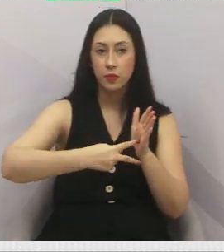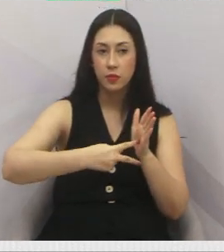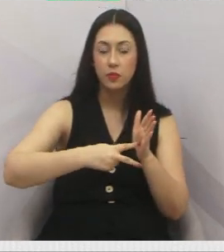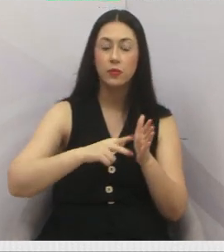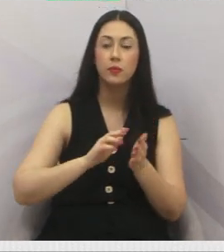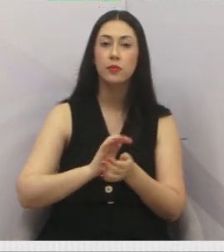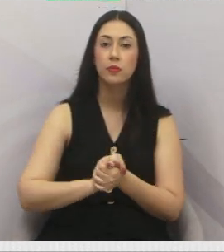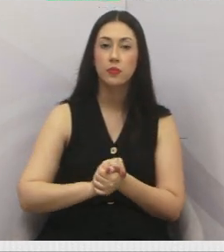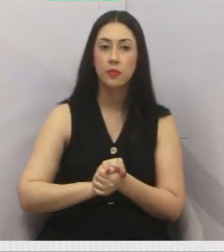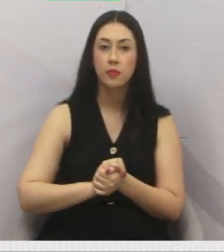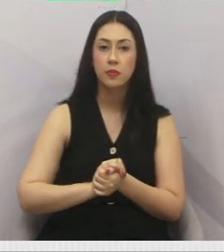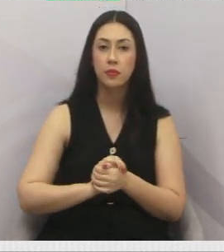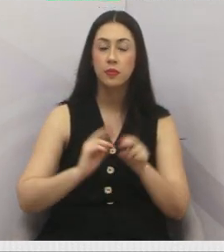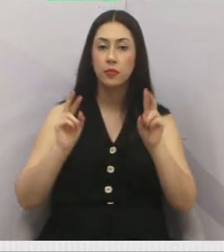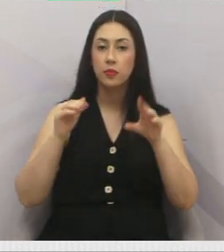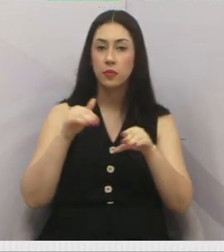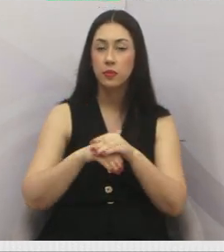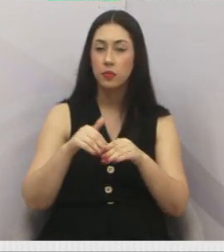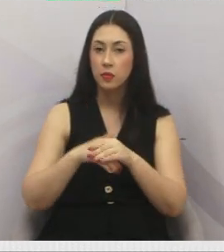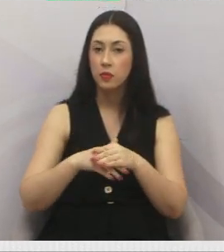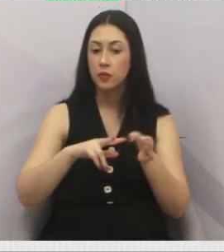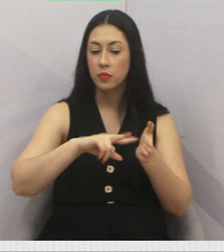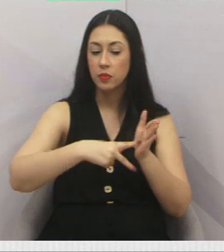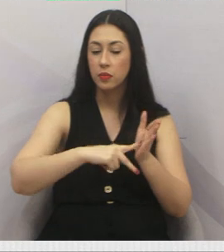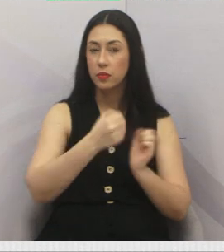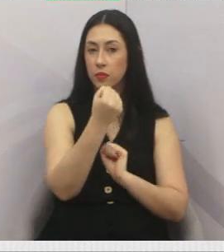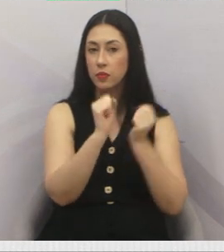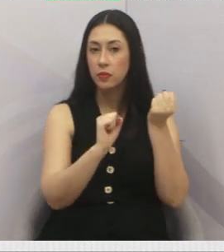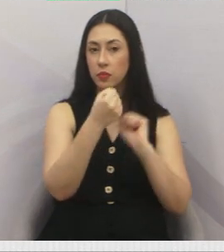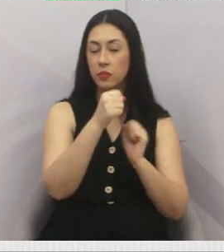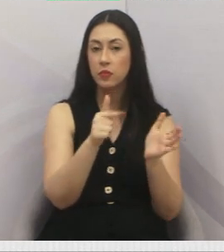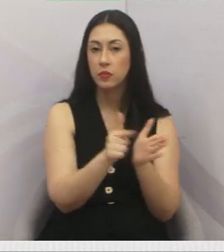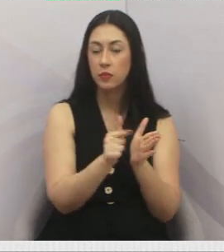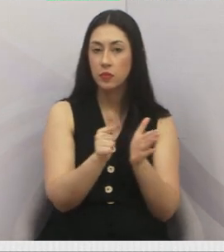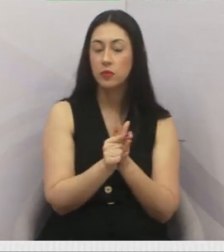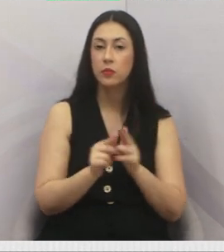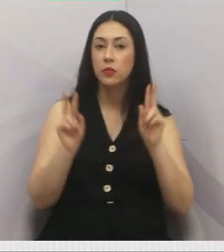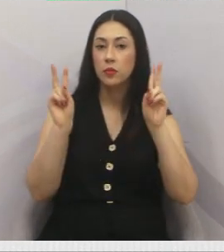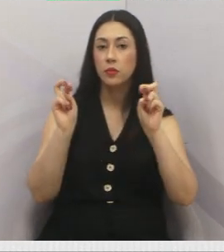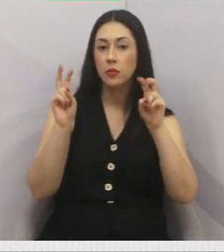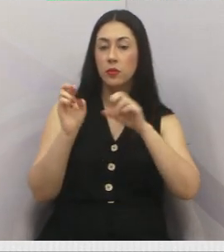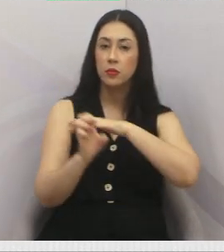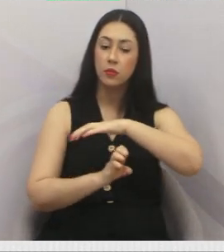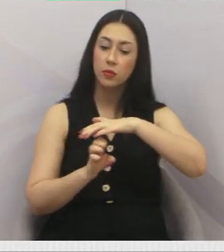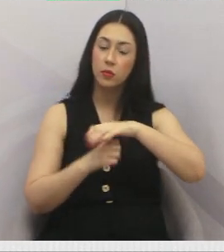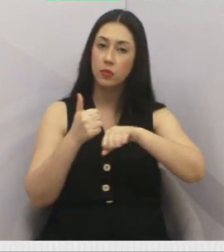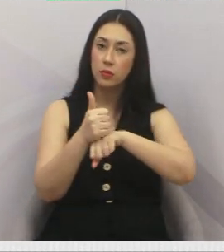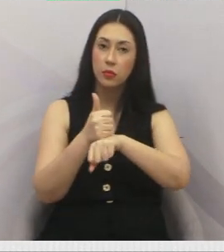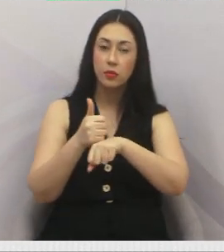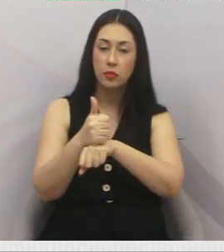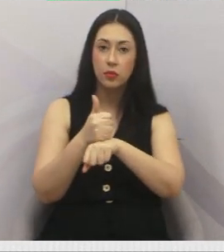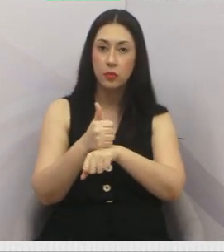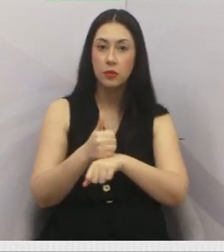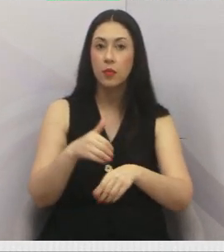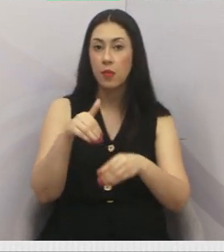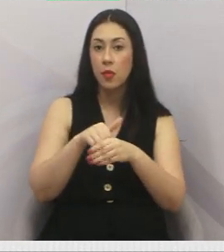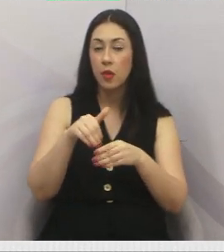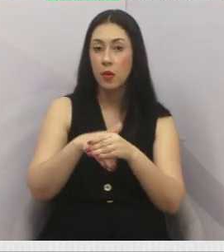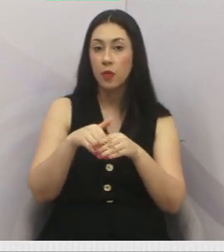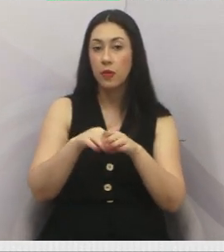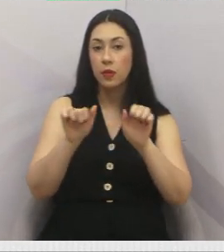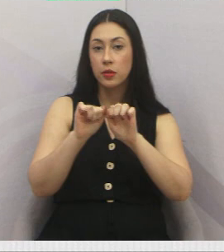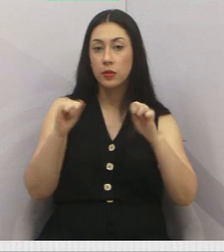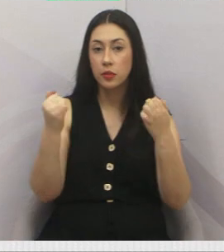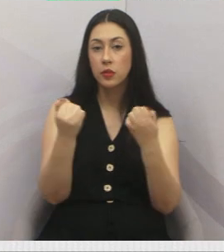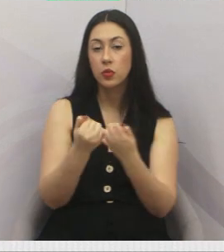Segmento entidade classe sindical, um voto para sindicatos papeleiros. Segmento empresas e entidades profissionais, um voto para a Associação